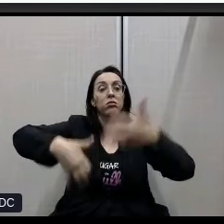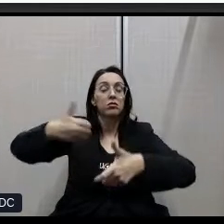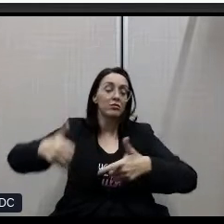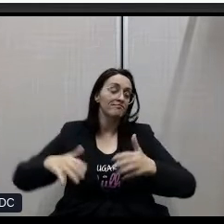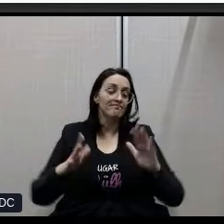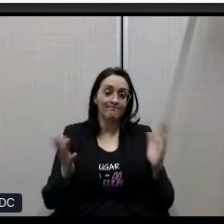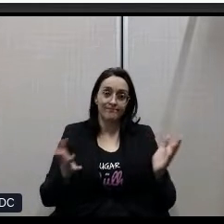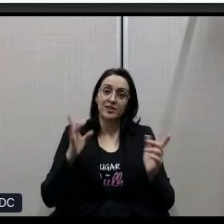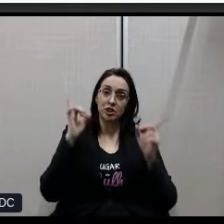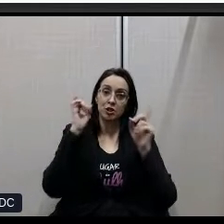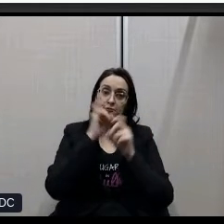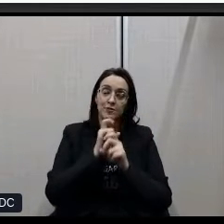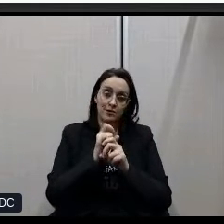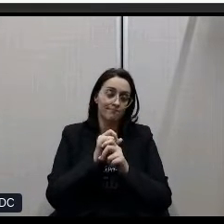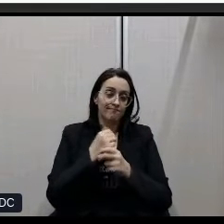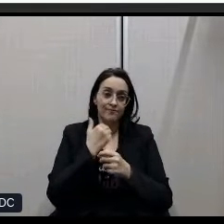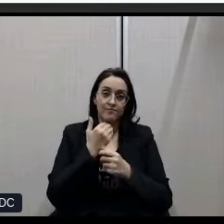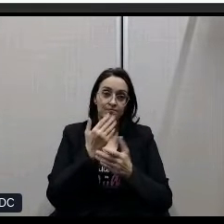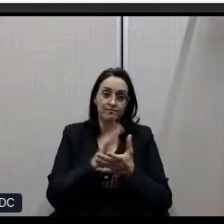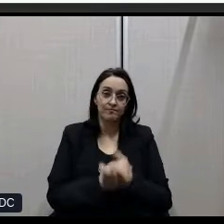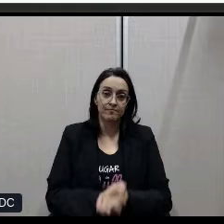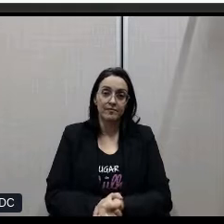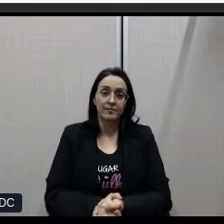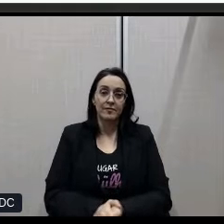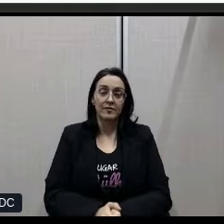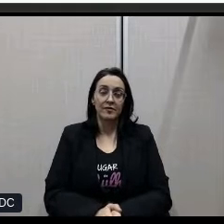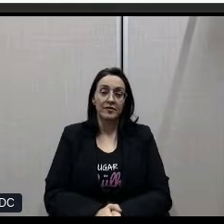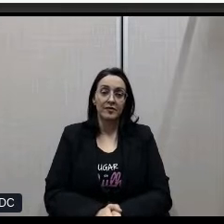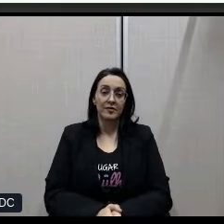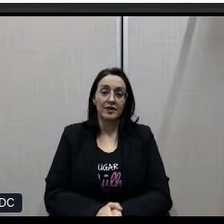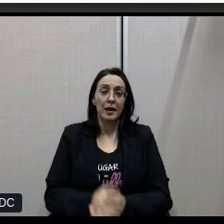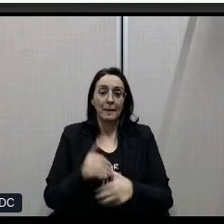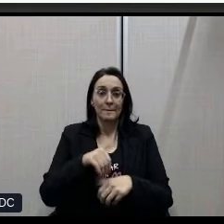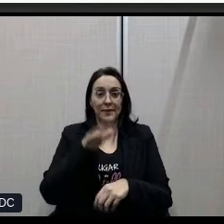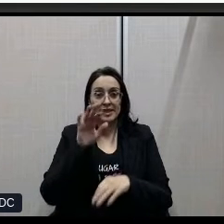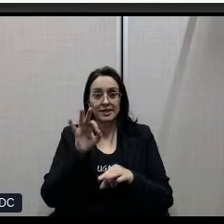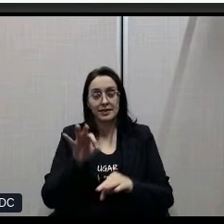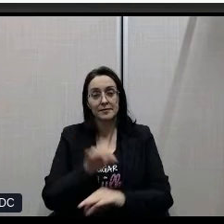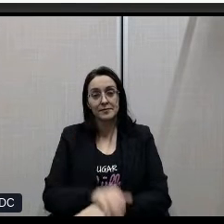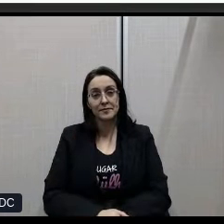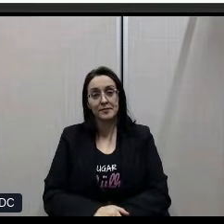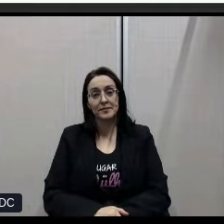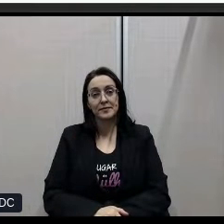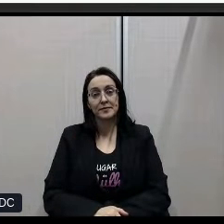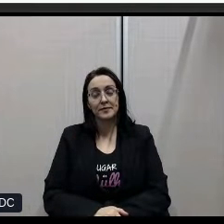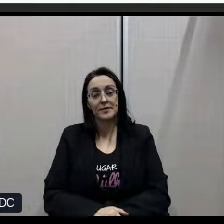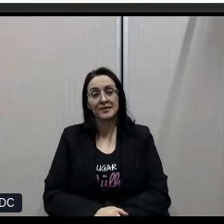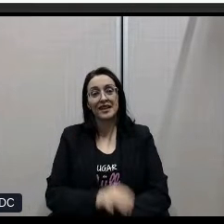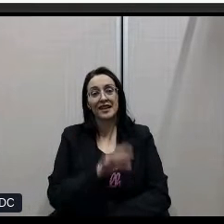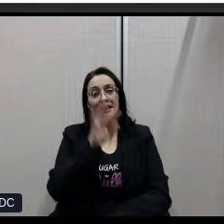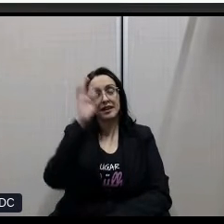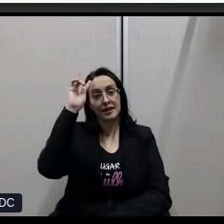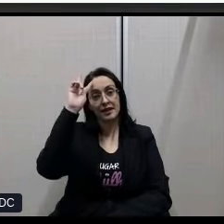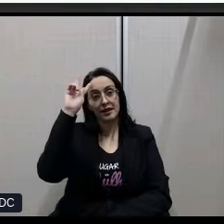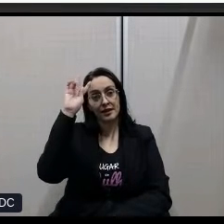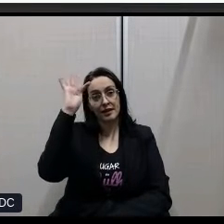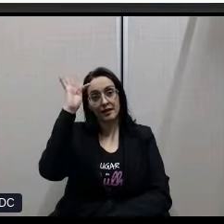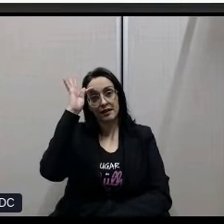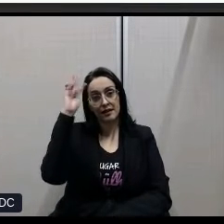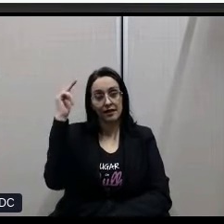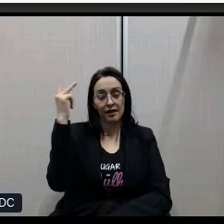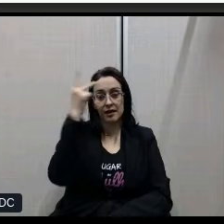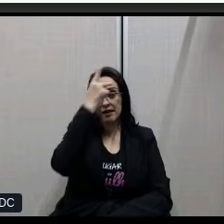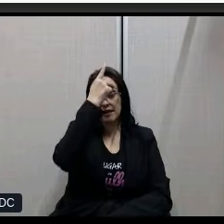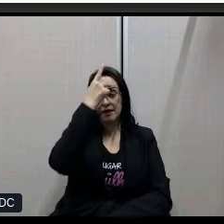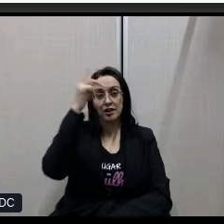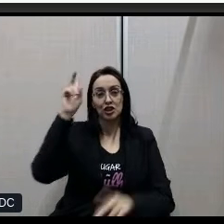tão grande quanto eu esperava, tá? É mais nesse sentido. O TDAH, que é